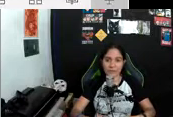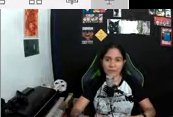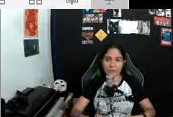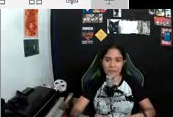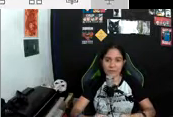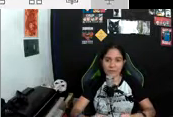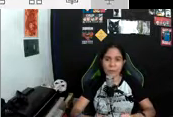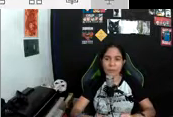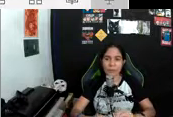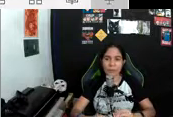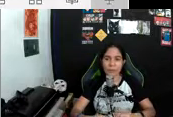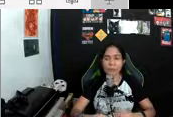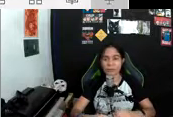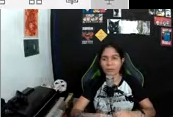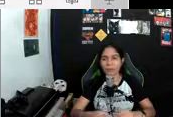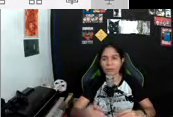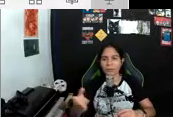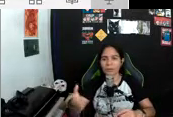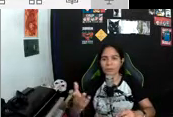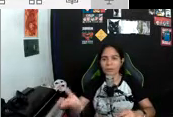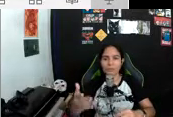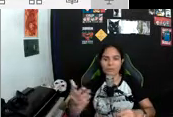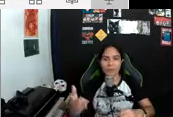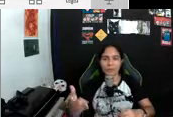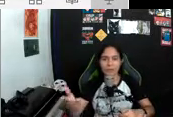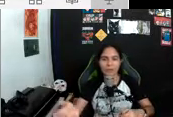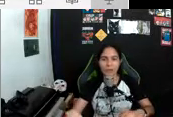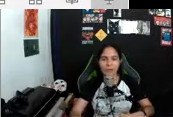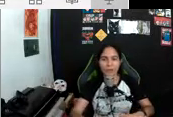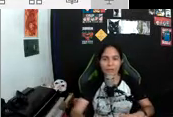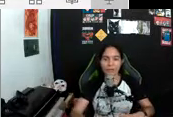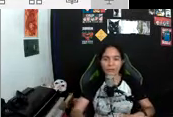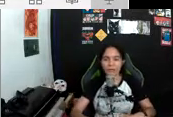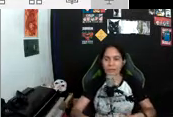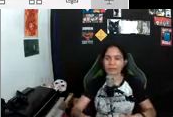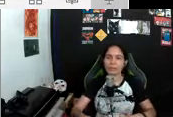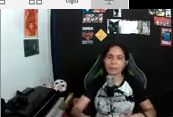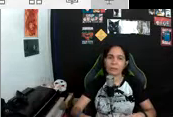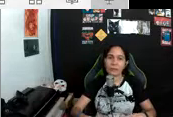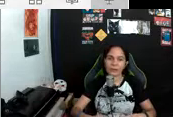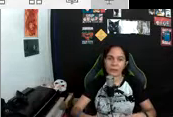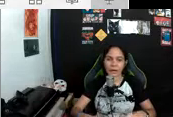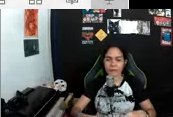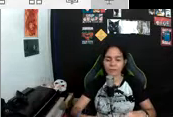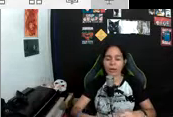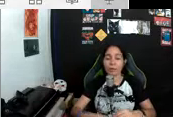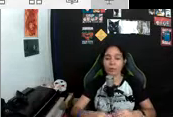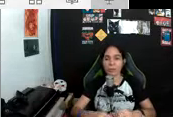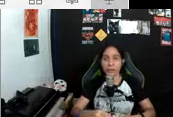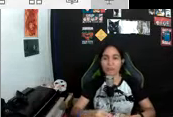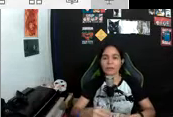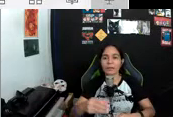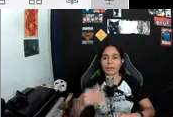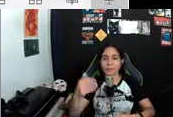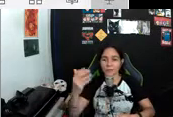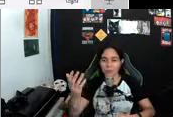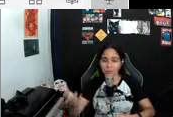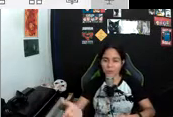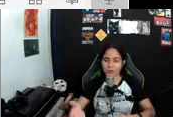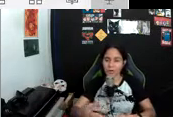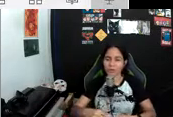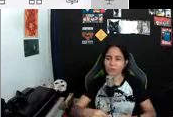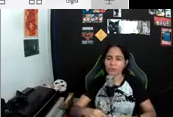das aulas que a gente faz. Por quê? Porque eu estou, querendo ou não, utilizando a imagem e a voz de vocês, então, para que não haja problema, né,